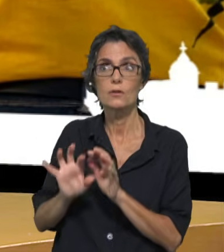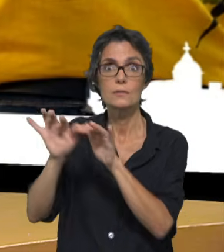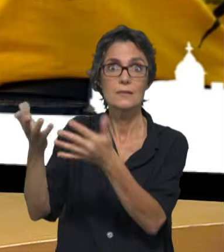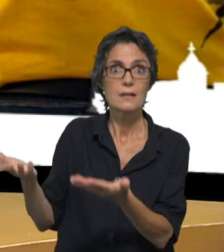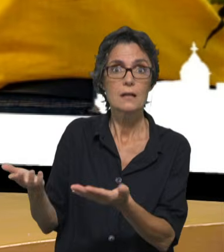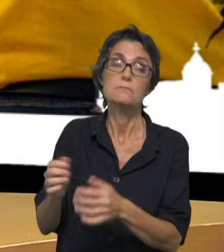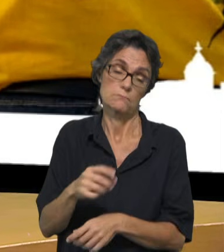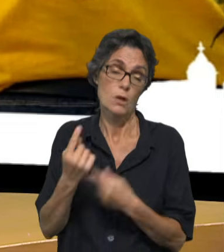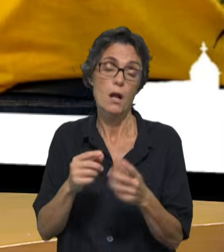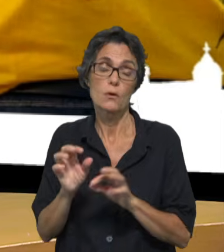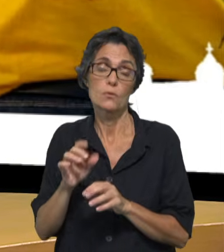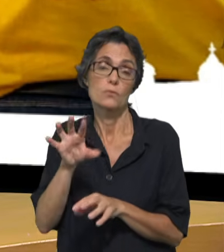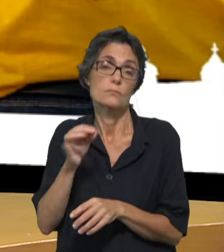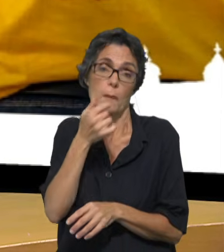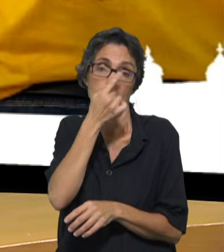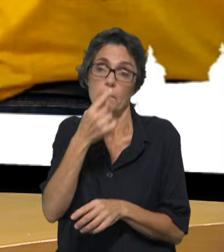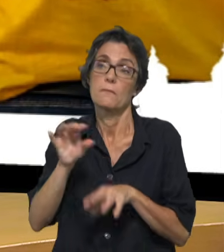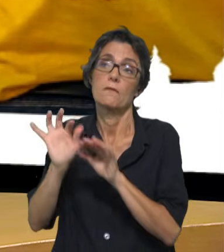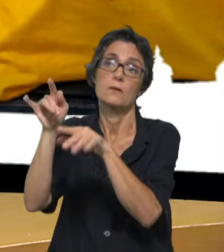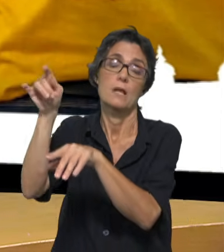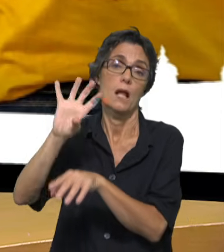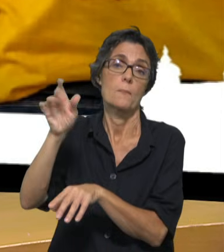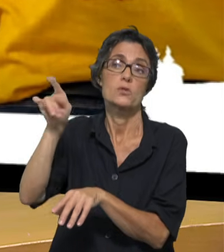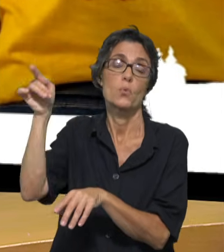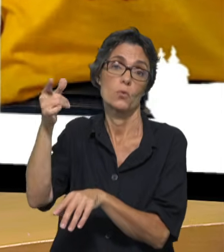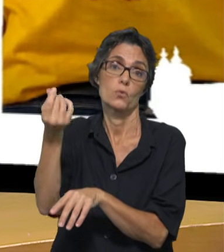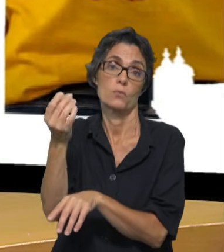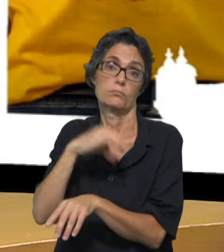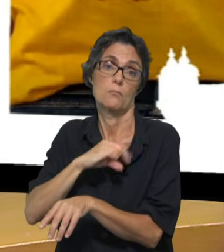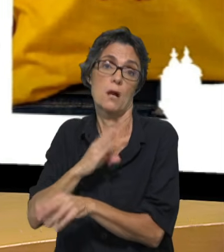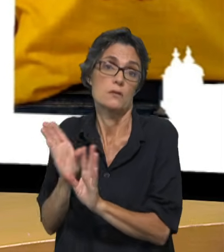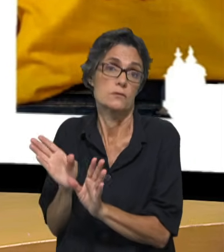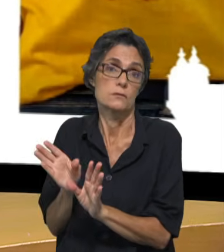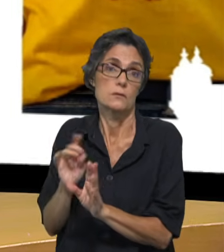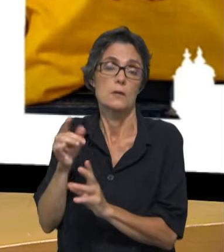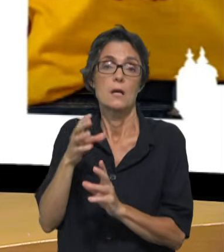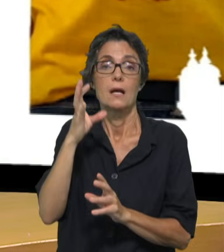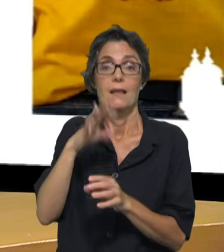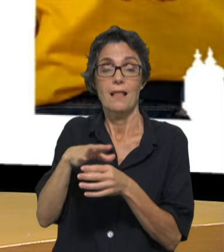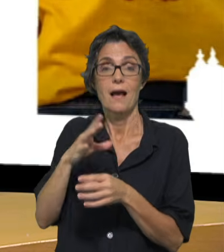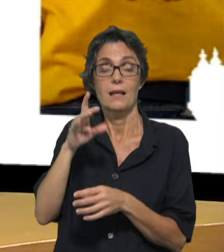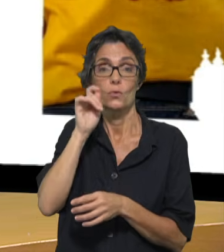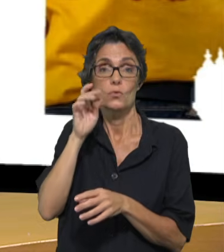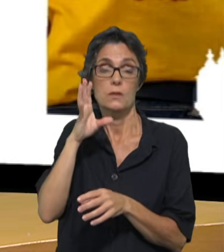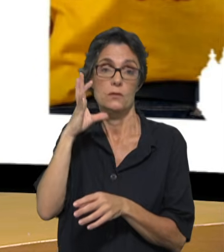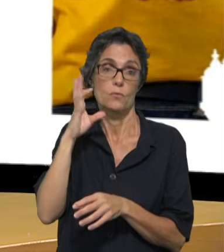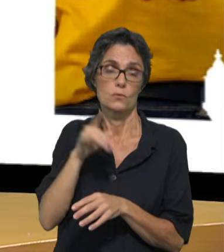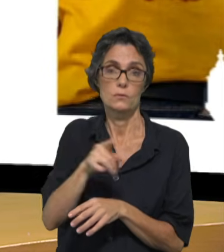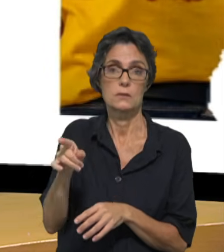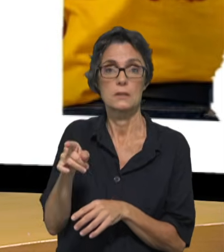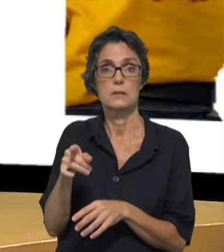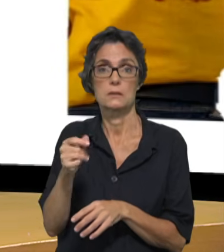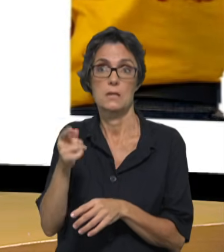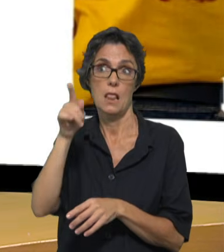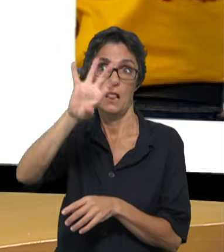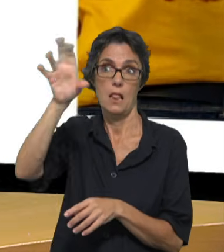Sim, escolhem a imigração, porque também têm melhores ordenados. Ou seja, a hotelaria nos outros países paga melhor que em Portugal